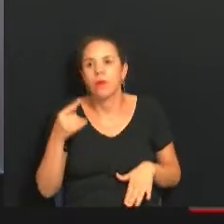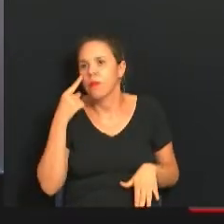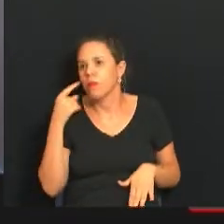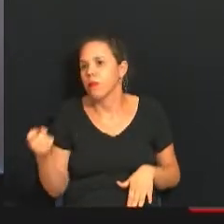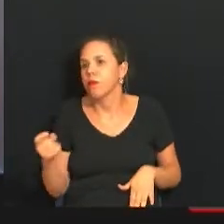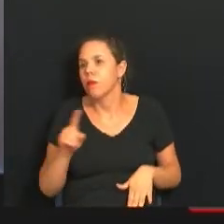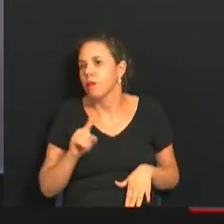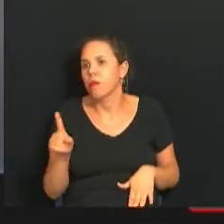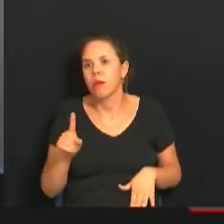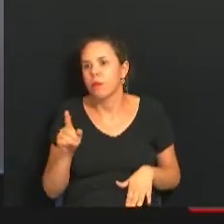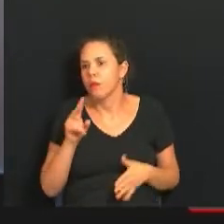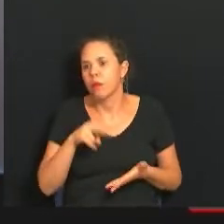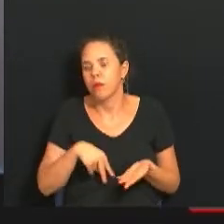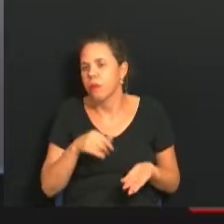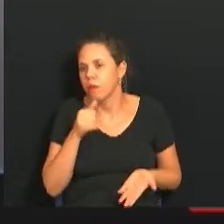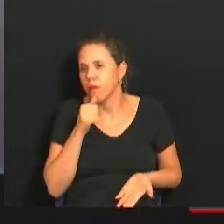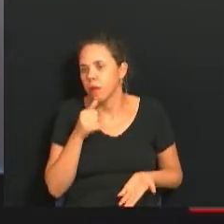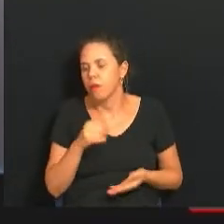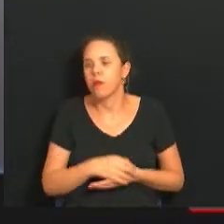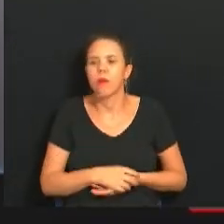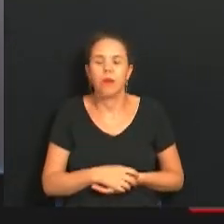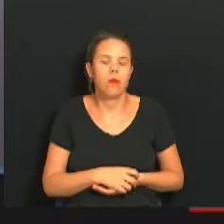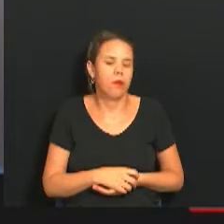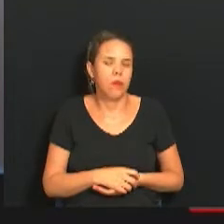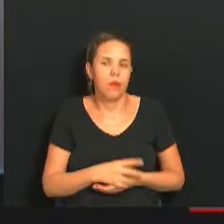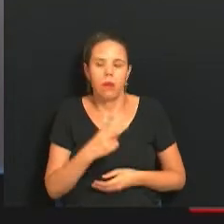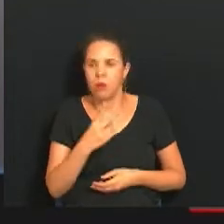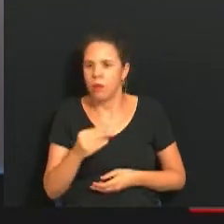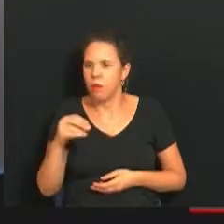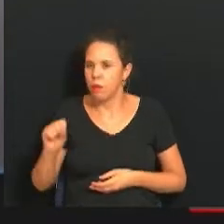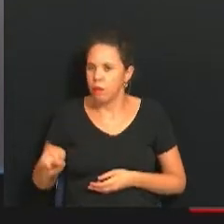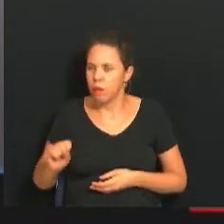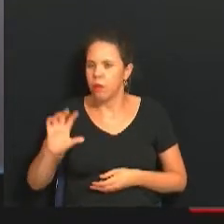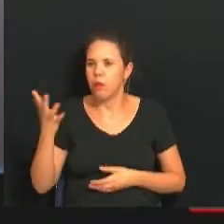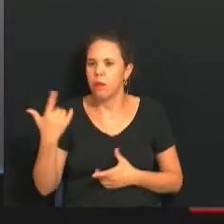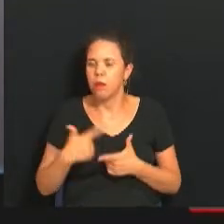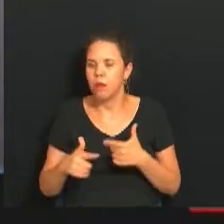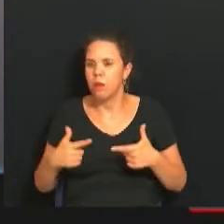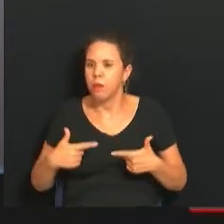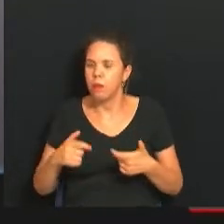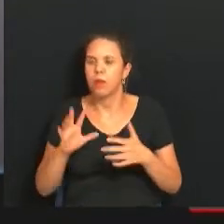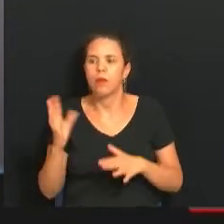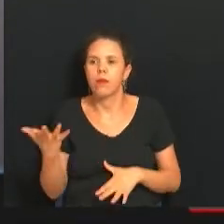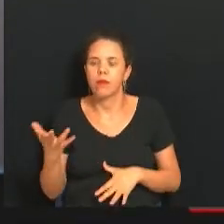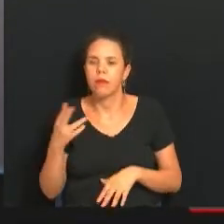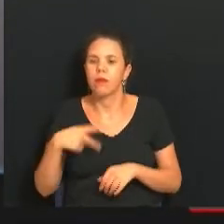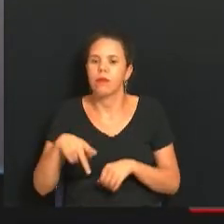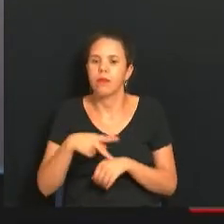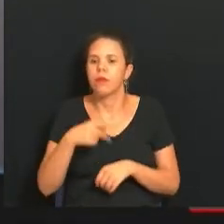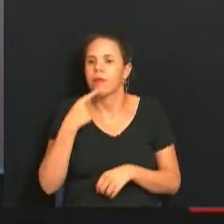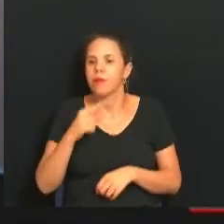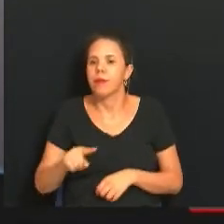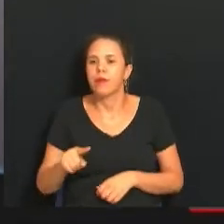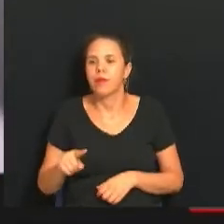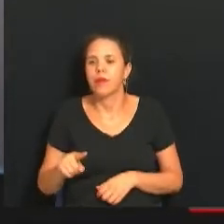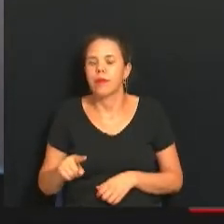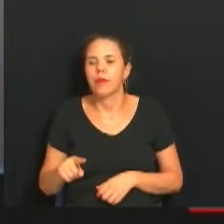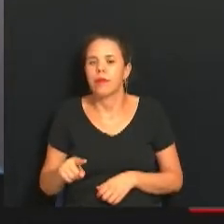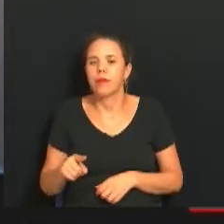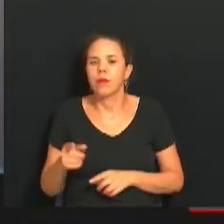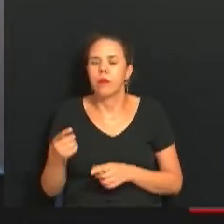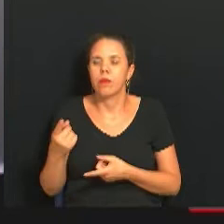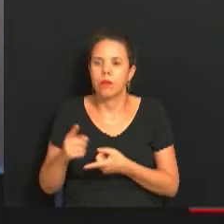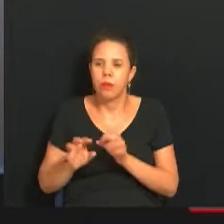como lei. O Kosovo, em 2008, ele é muito importante para a gente entender como que a Rússia arquitetou